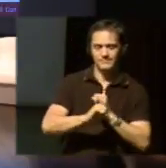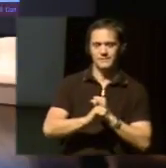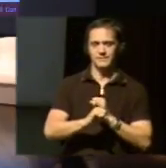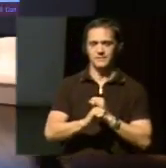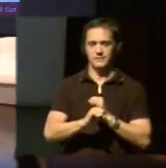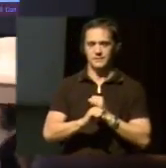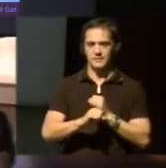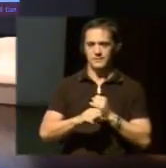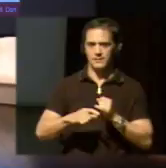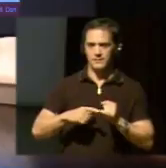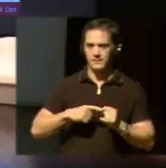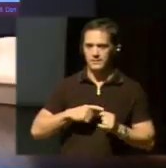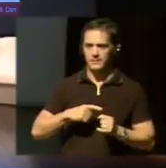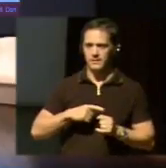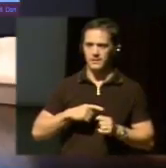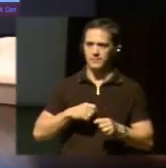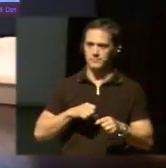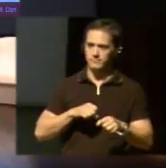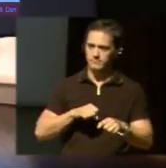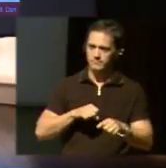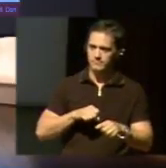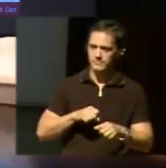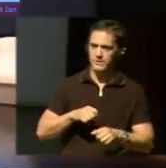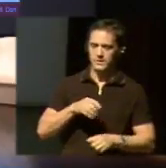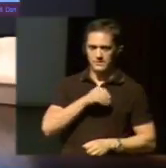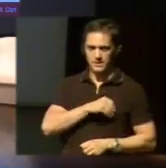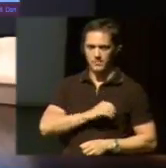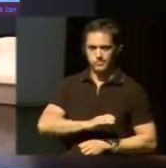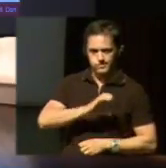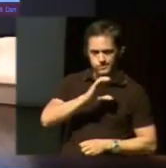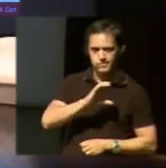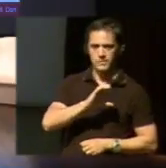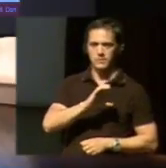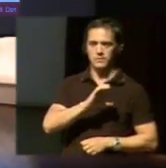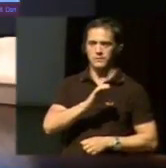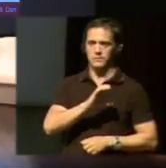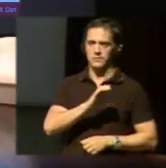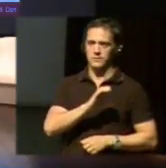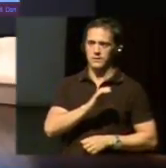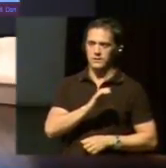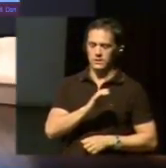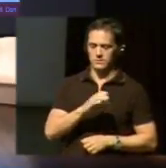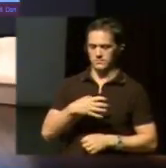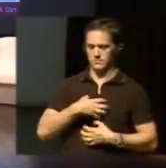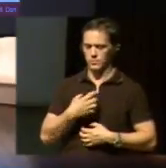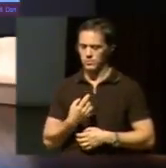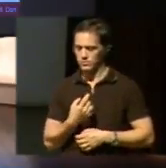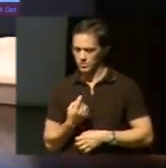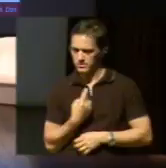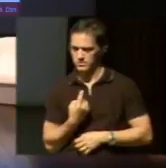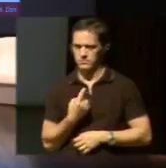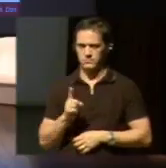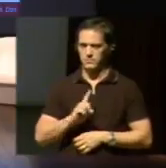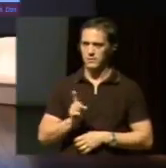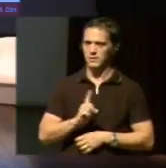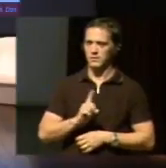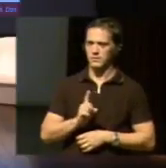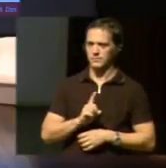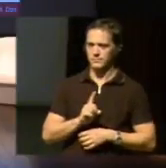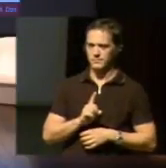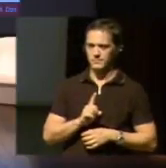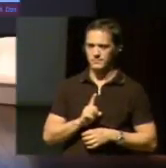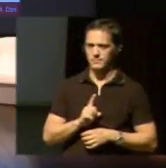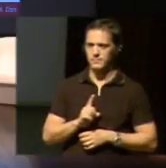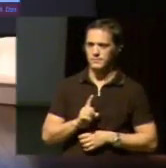têm um alto nível de formação, têm uma alta renda, que não vivem sozinhos. E na Alemanha, especialmente,